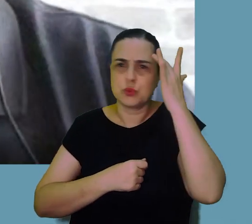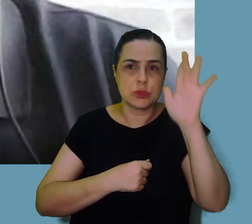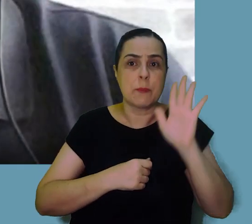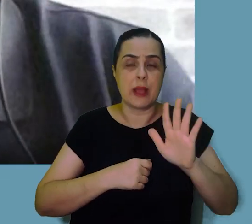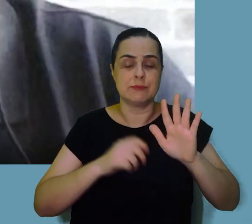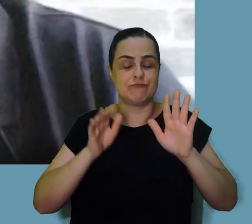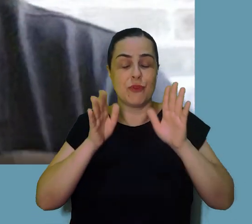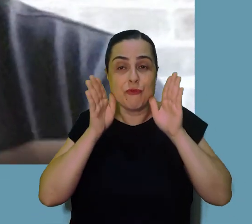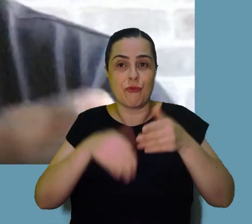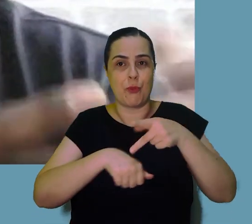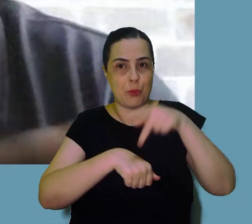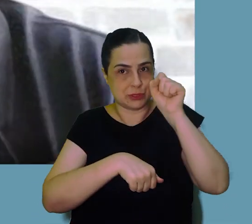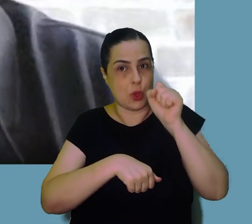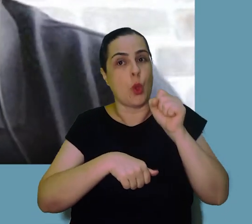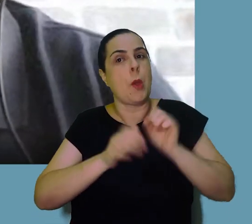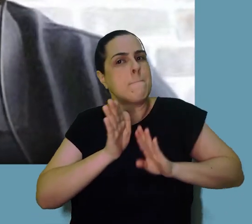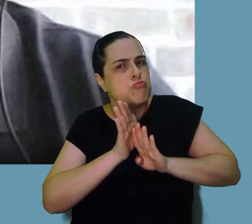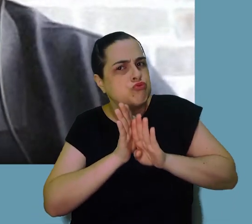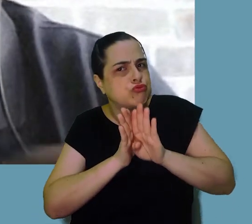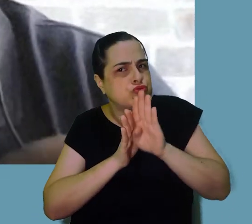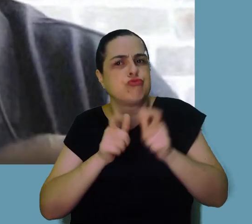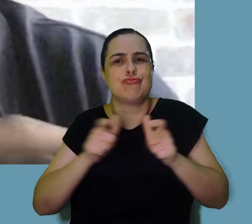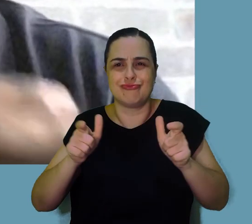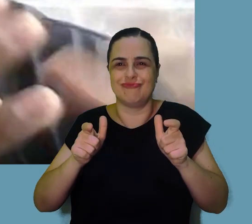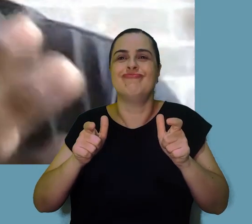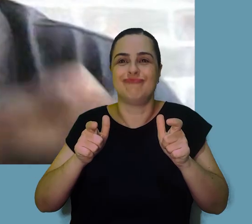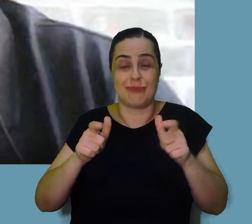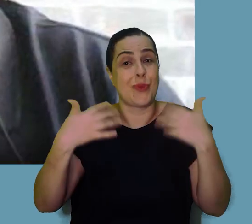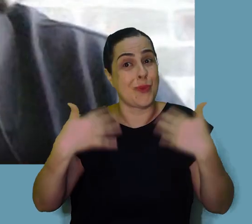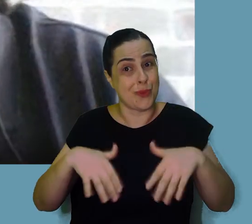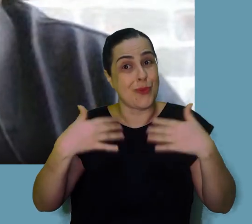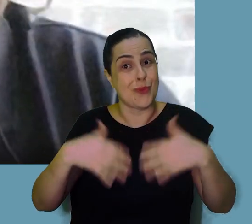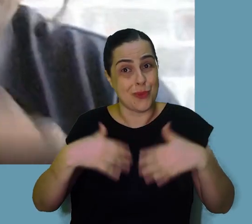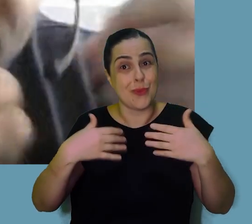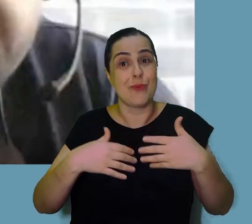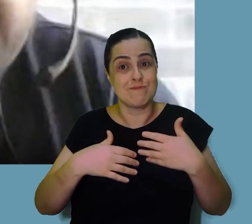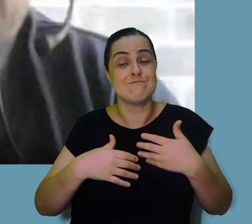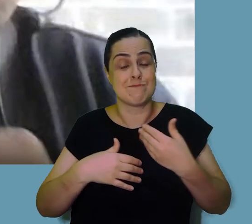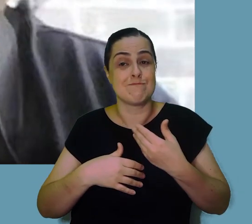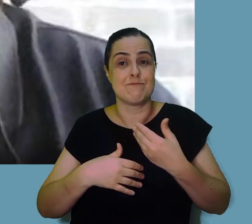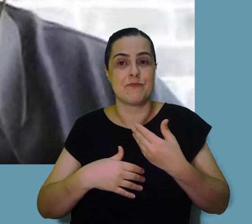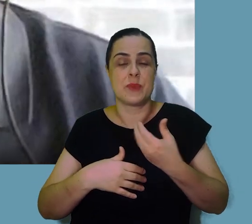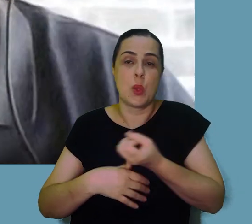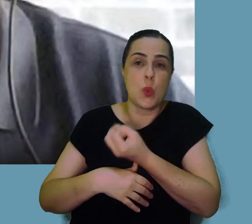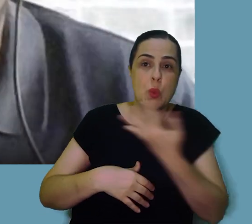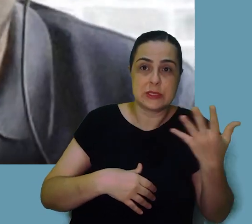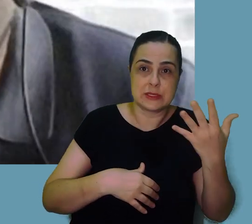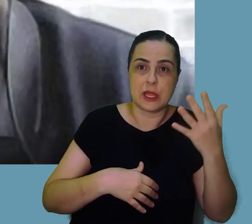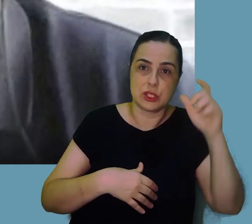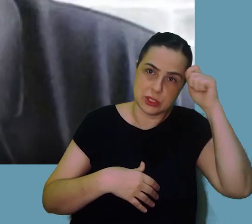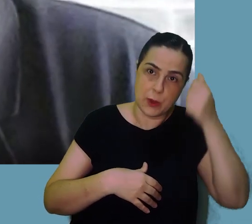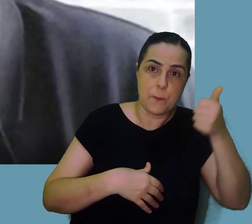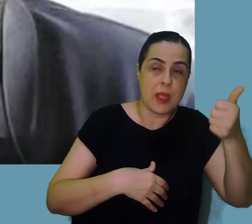principalmente de pós-graduação, né? Quando a gente olha para a pós-graduação, o número aumentou significativamente, mas o número de brancos